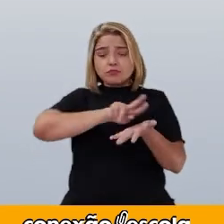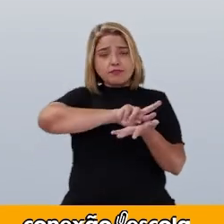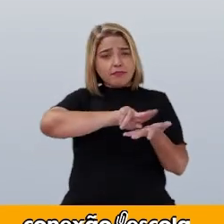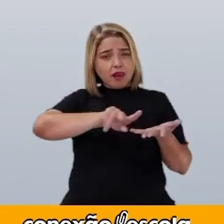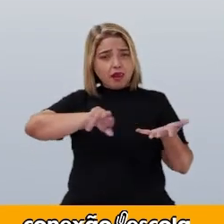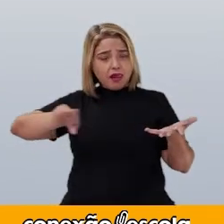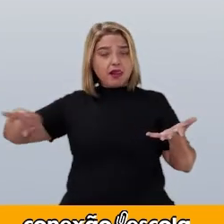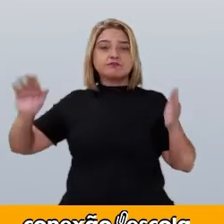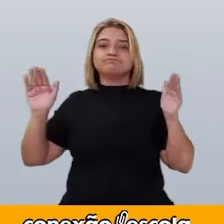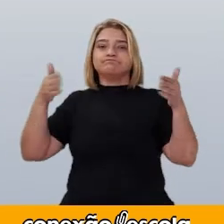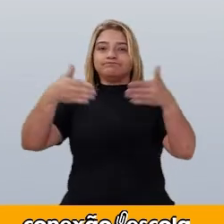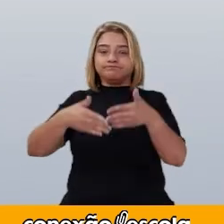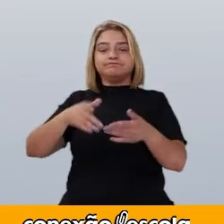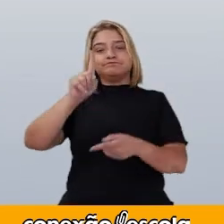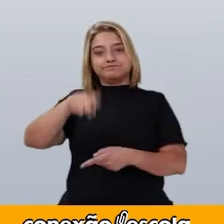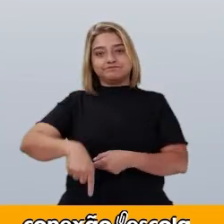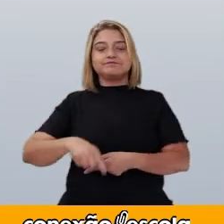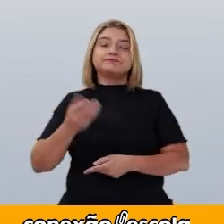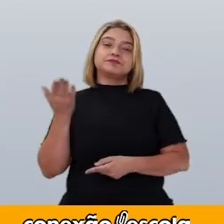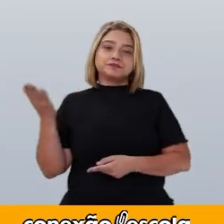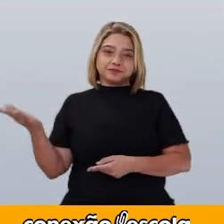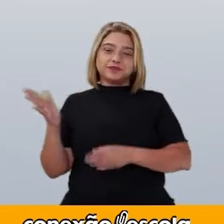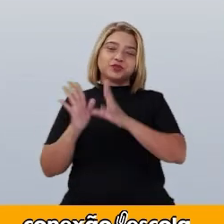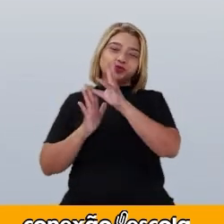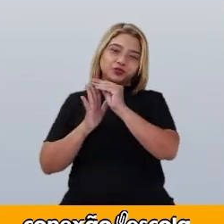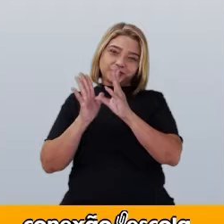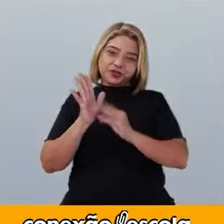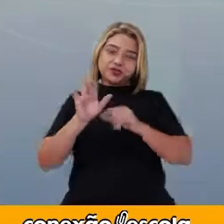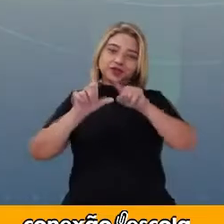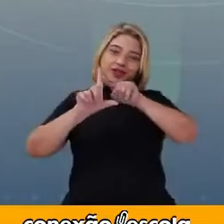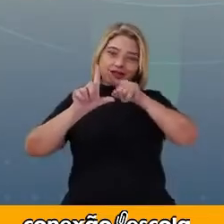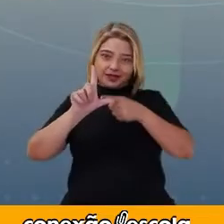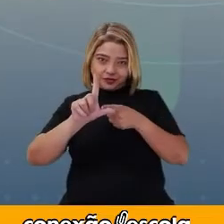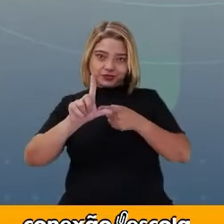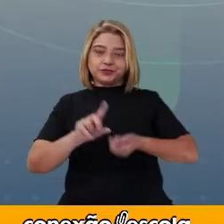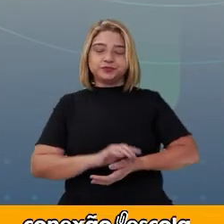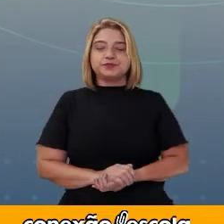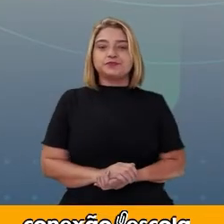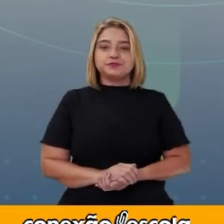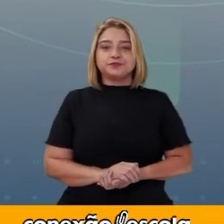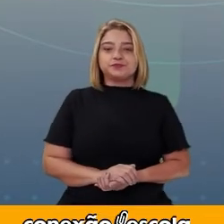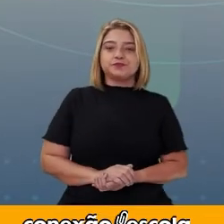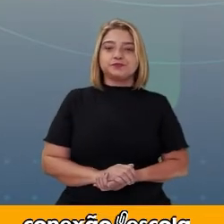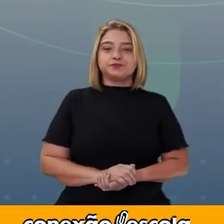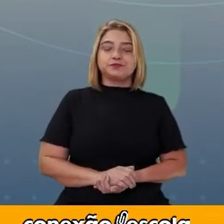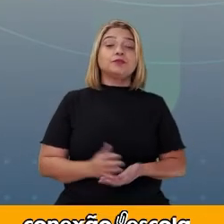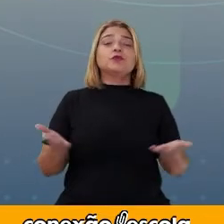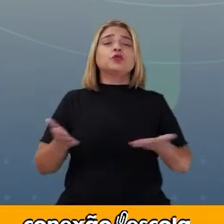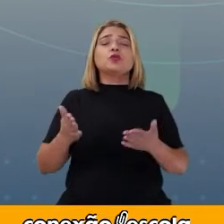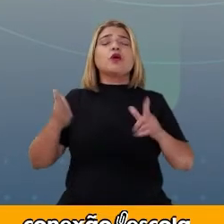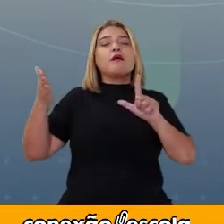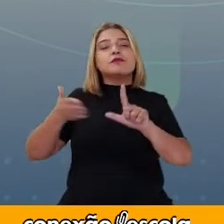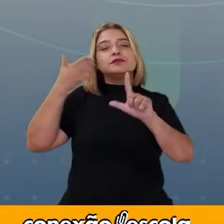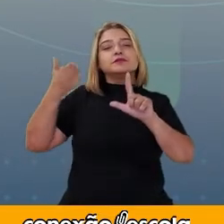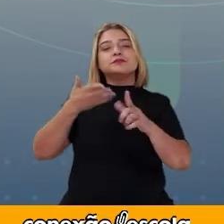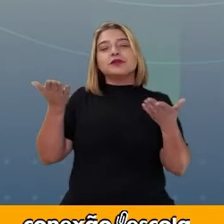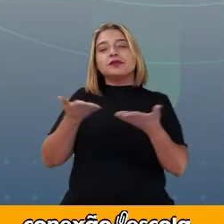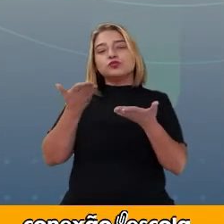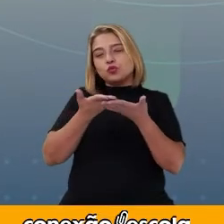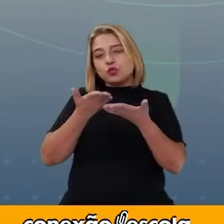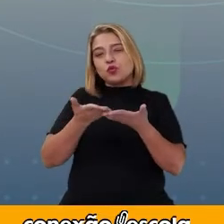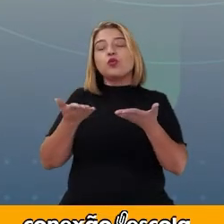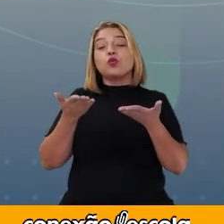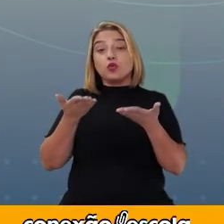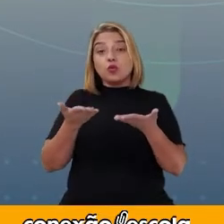diversos relacionados ao conteúdo de ângulos. Na videoaula de hoje,